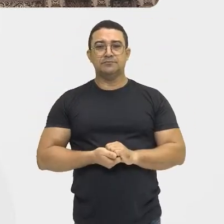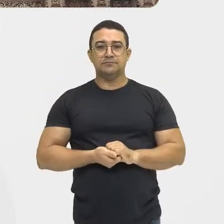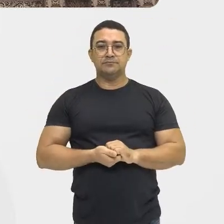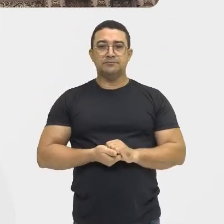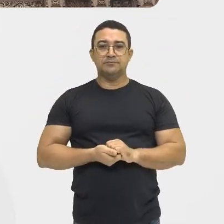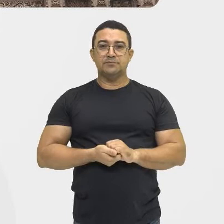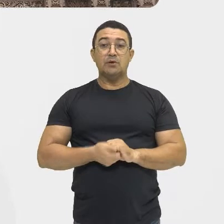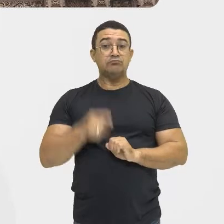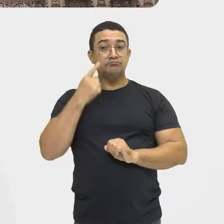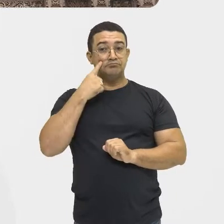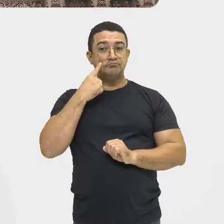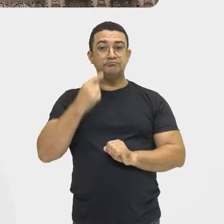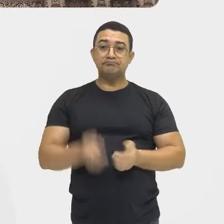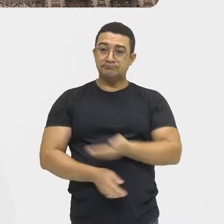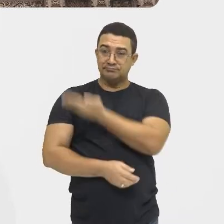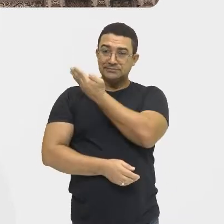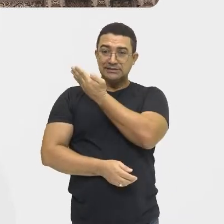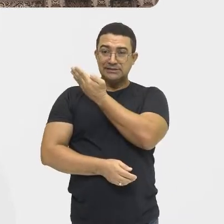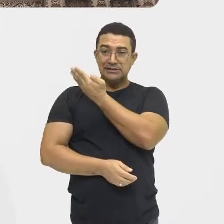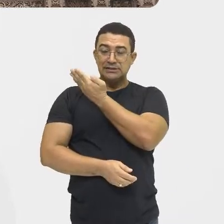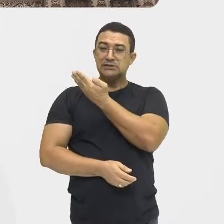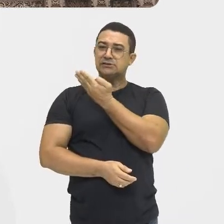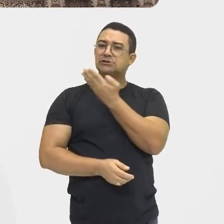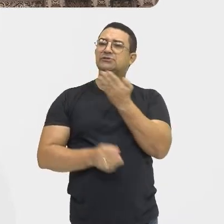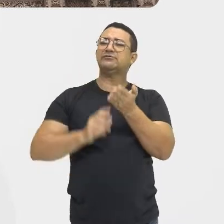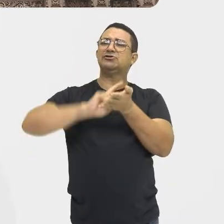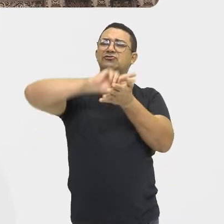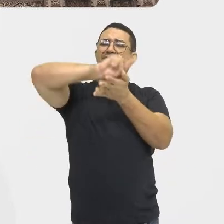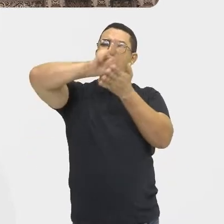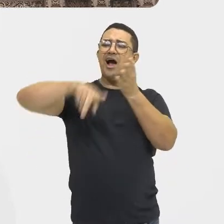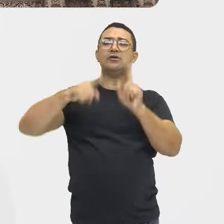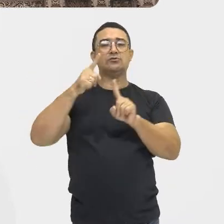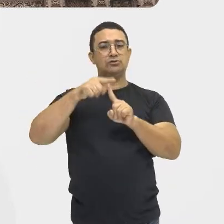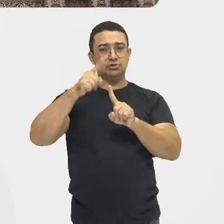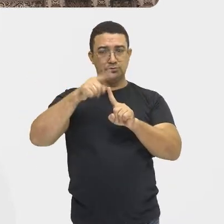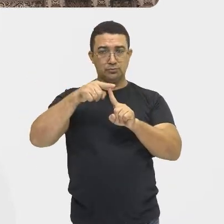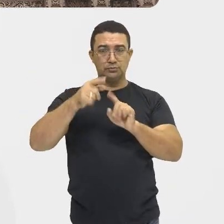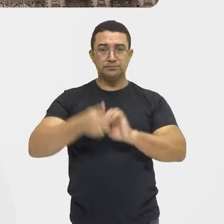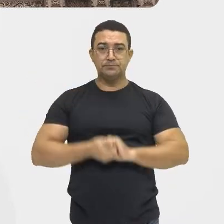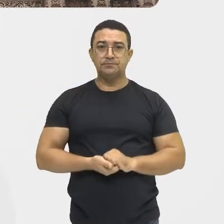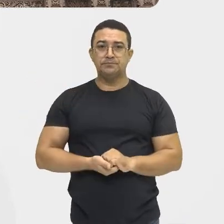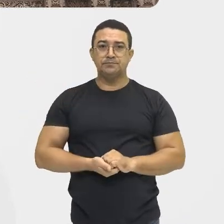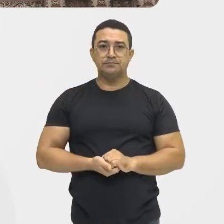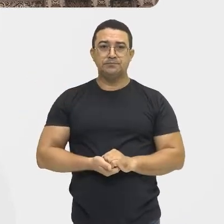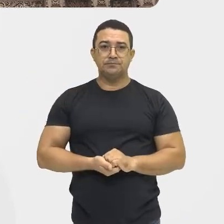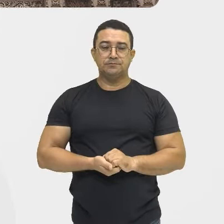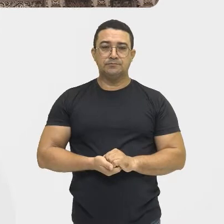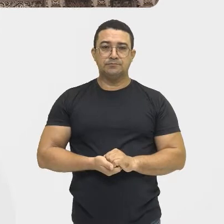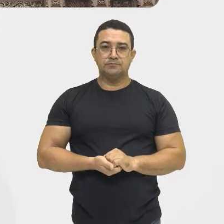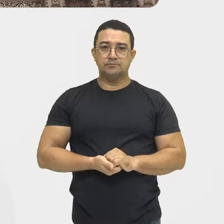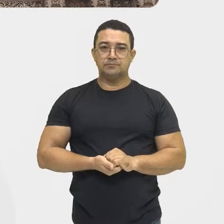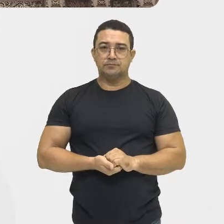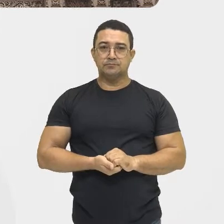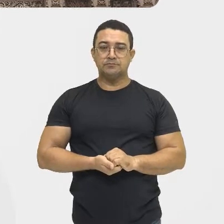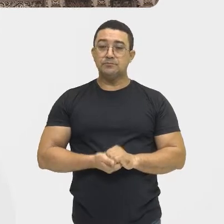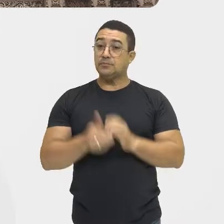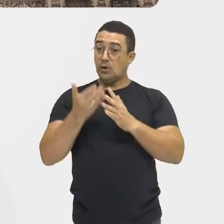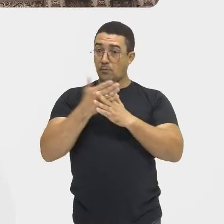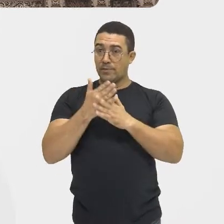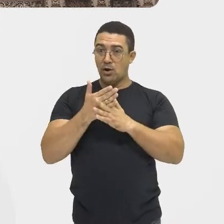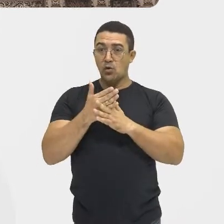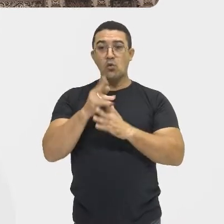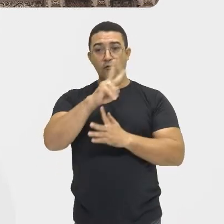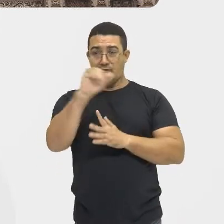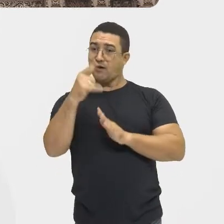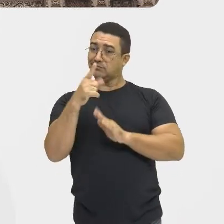mas transforma de uma maneira fantasiosa e subjetiva, certo? Então, o barroco ele vai ter